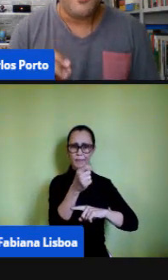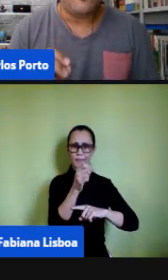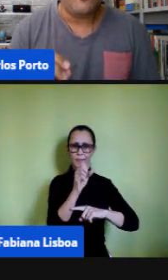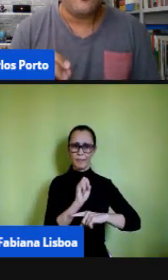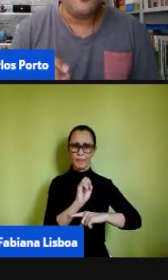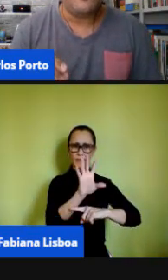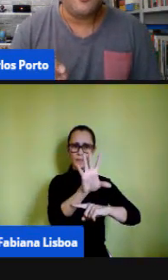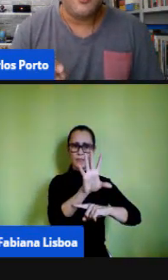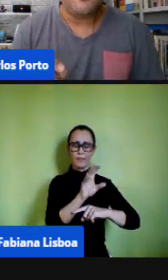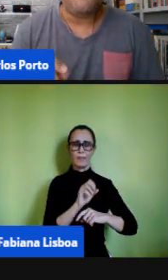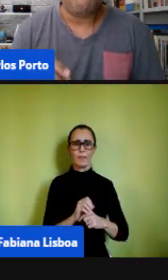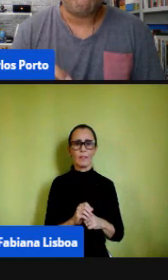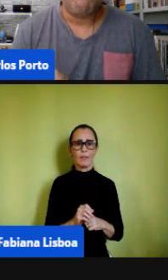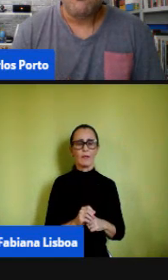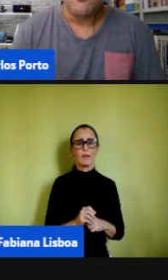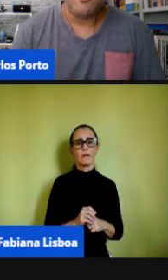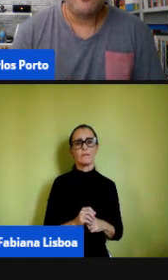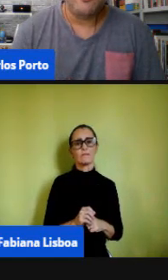Nesse momento, nós temos que